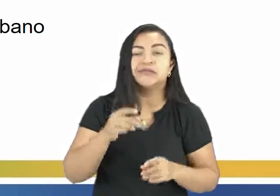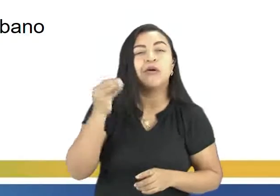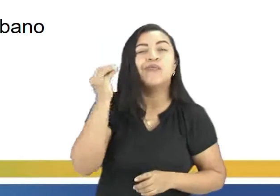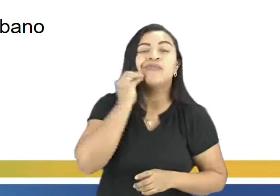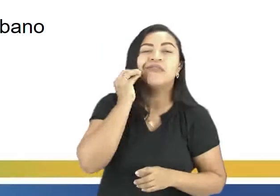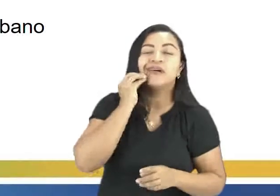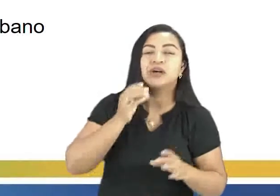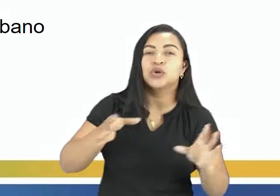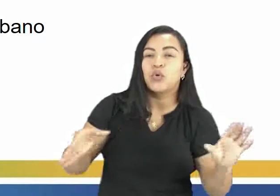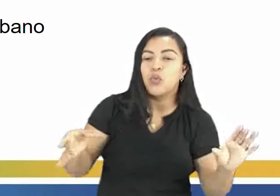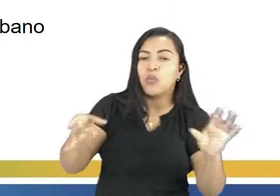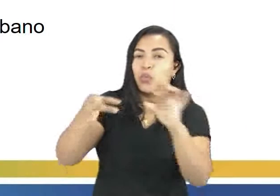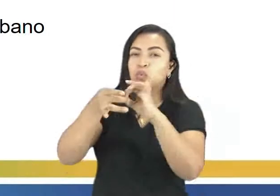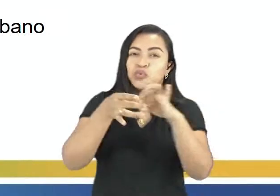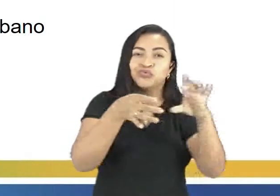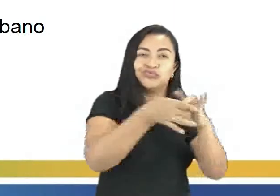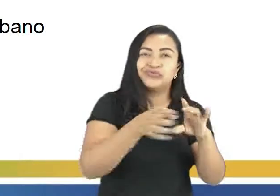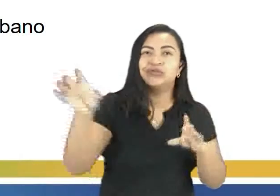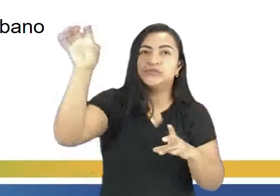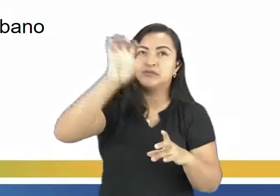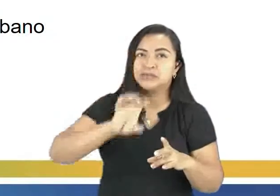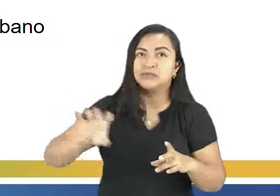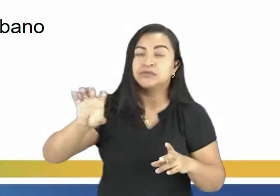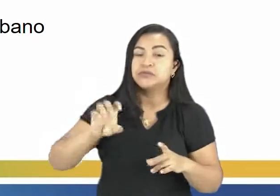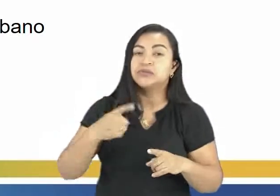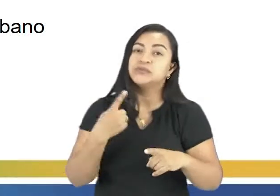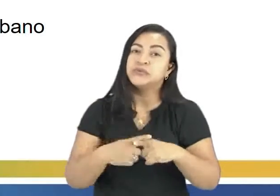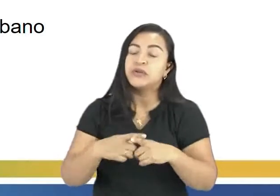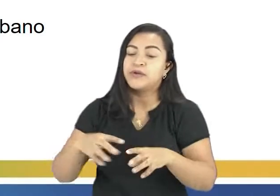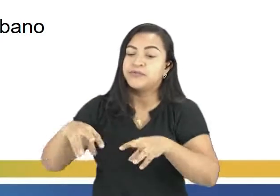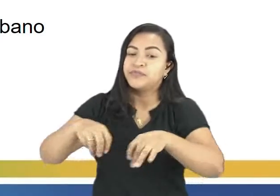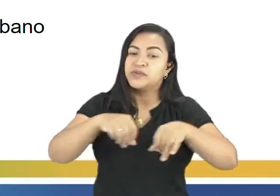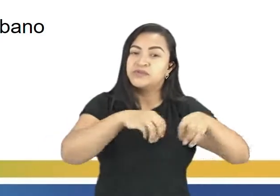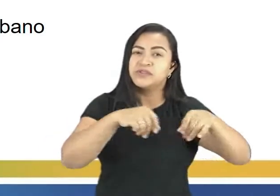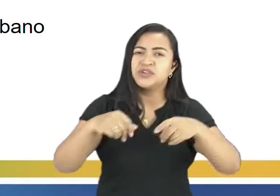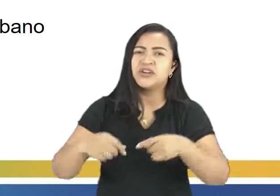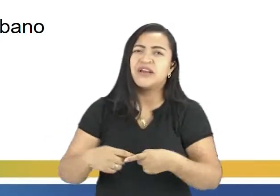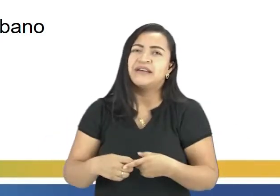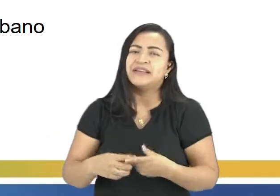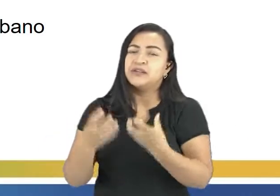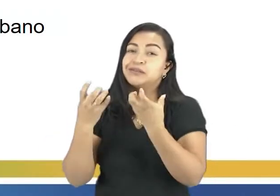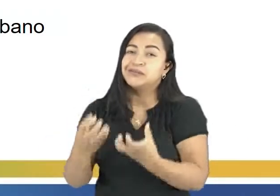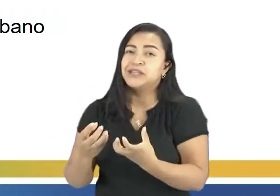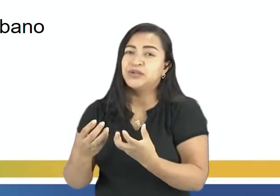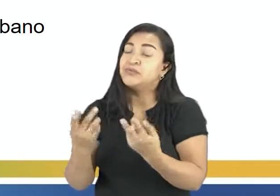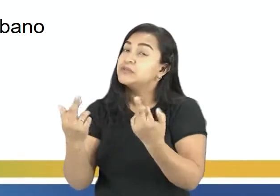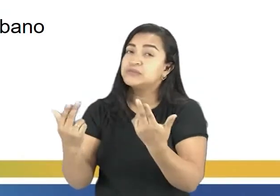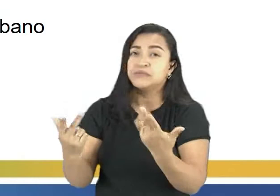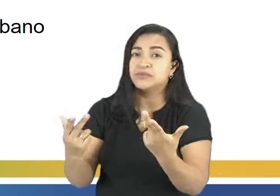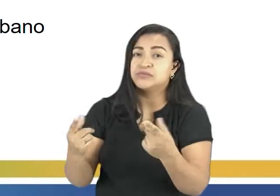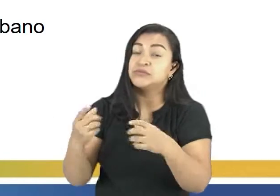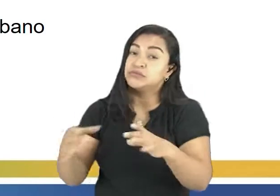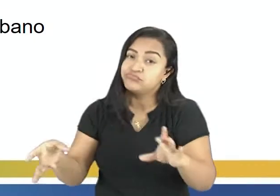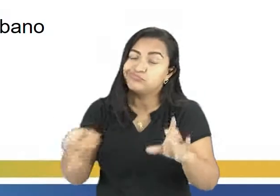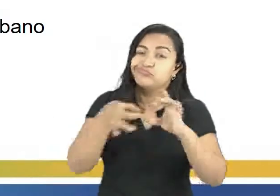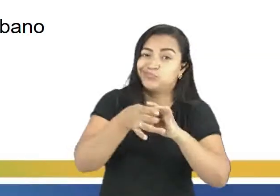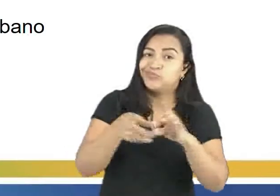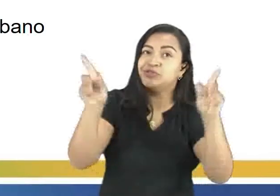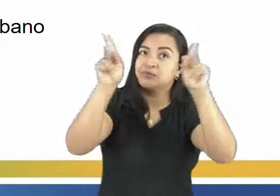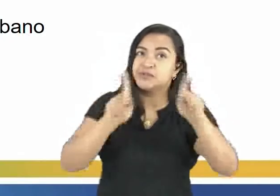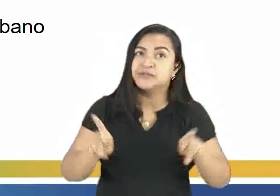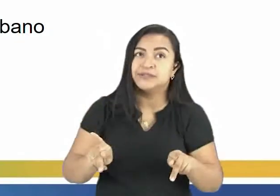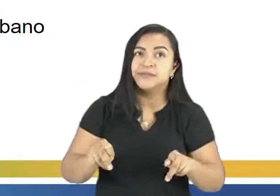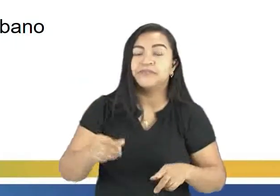berço histórico é o mesmo, né? As convergências territoriais são as mesmas. Aí em 64, né, tem aí a criação